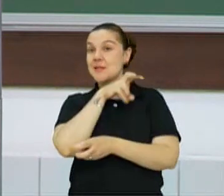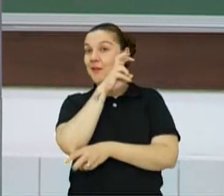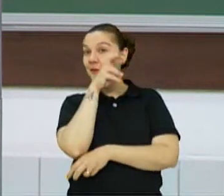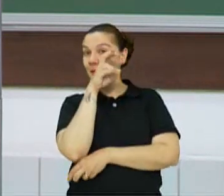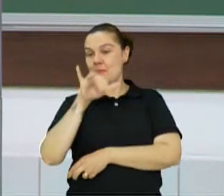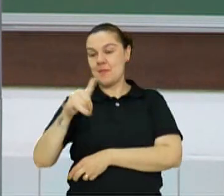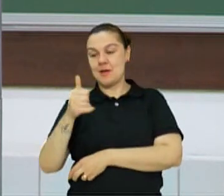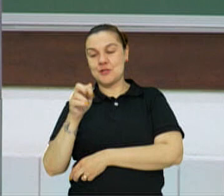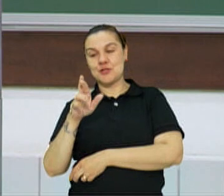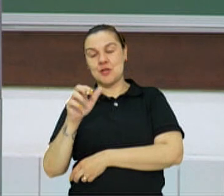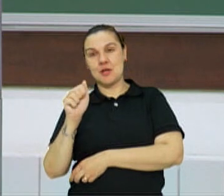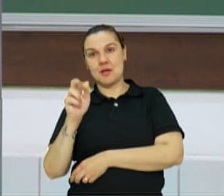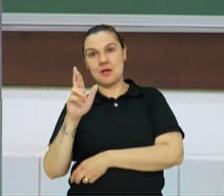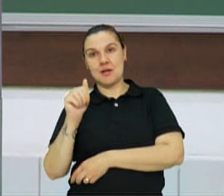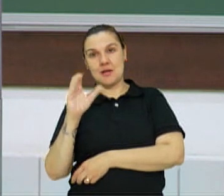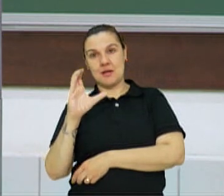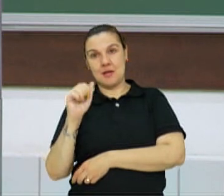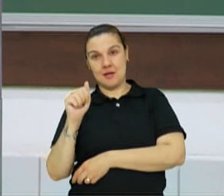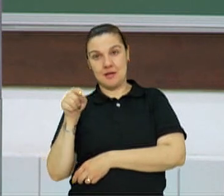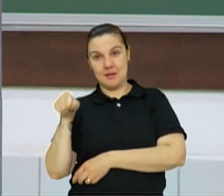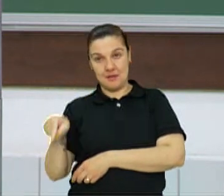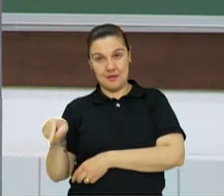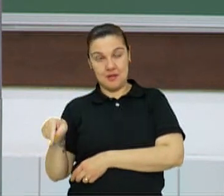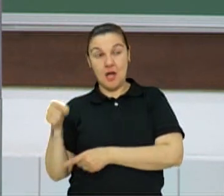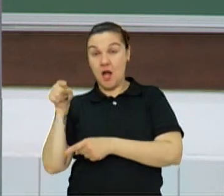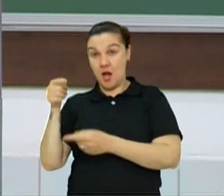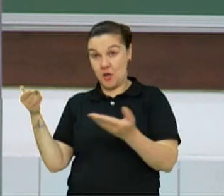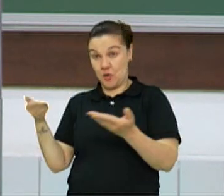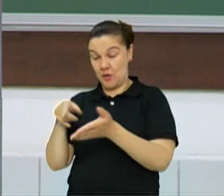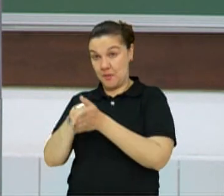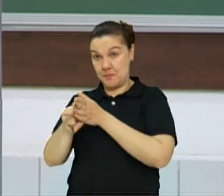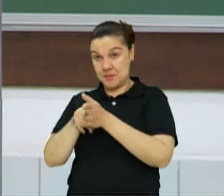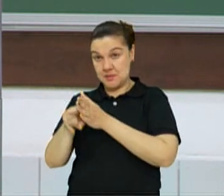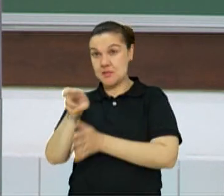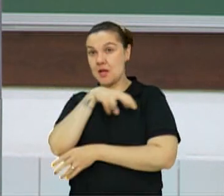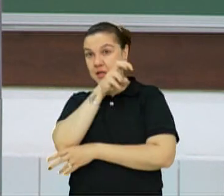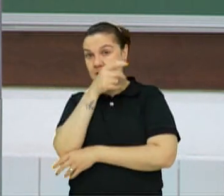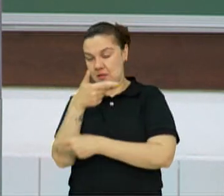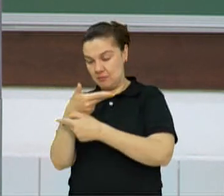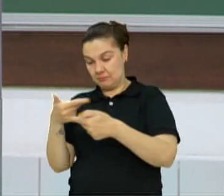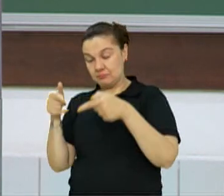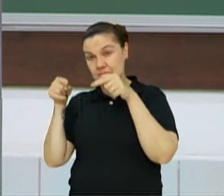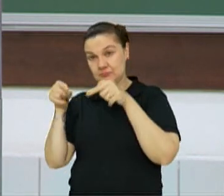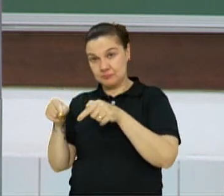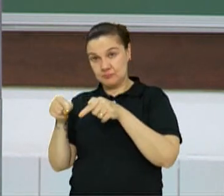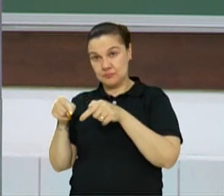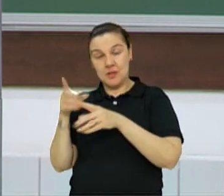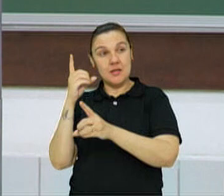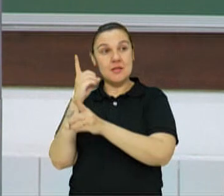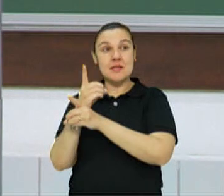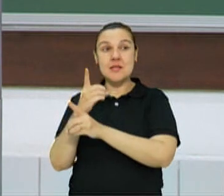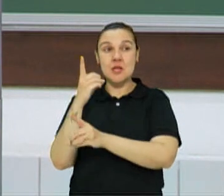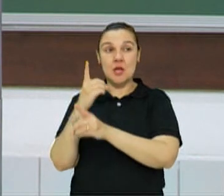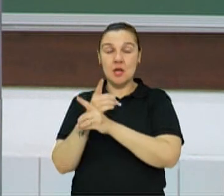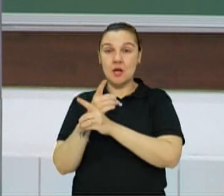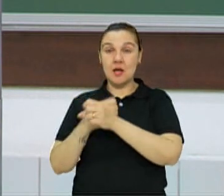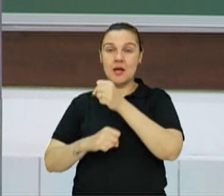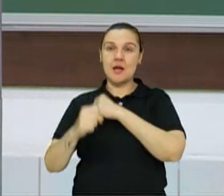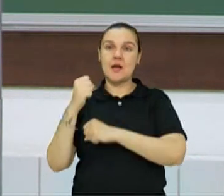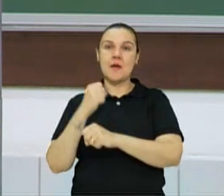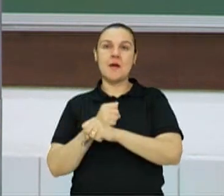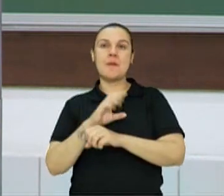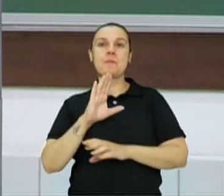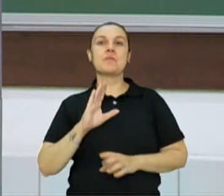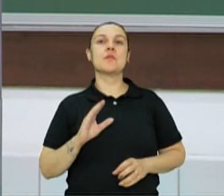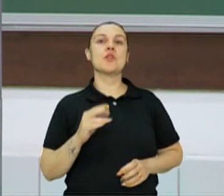cobras. Nos estudos realizados nessa ilha, da Ilha das Cobras, foram encontrados no ano passado cerca